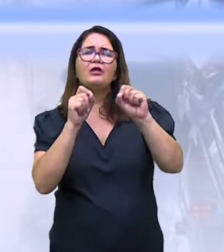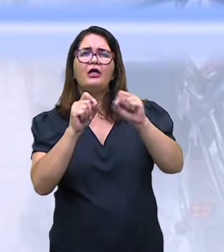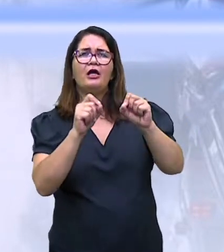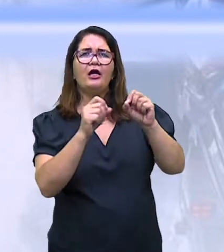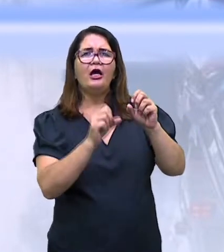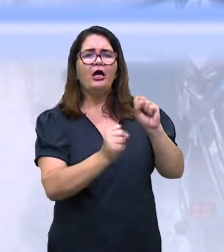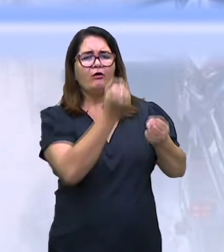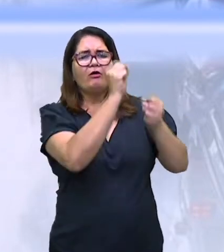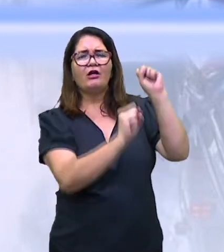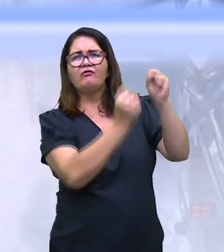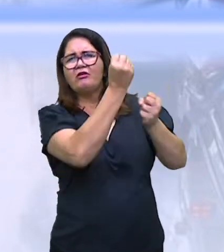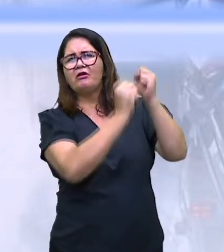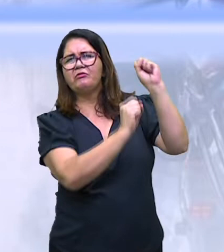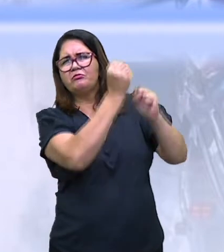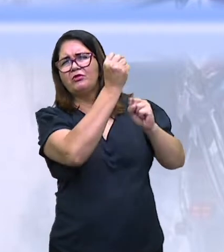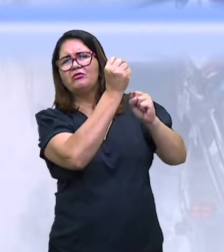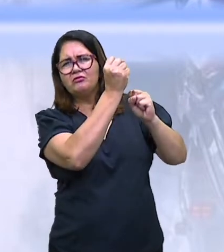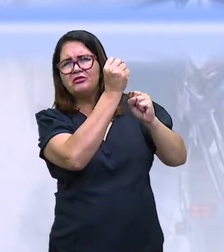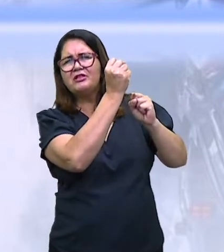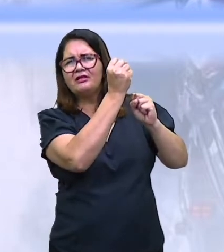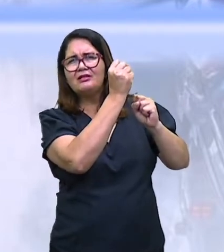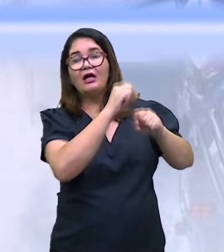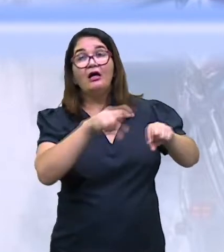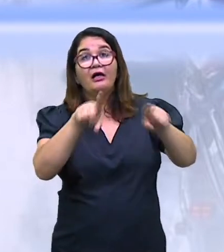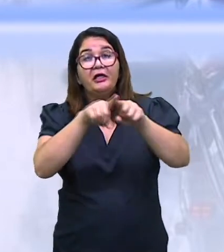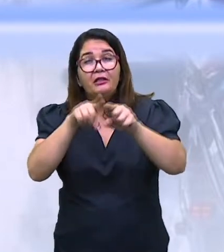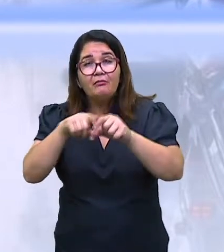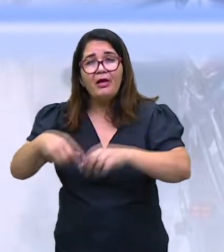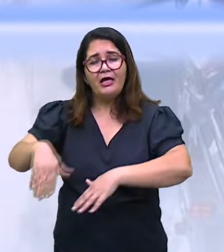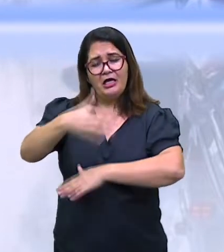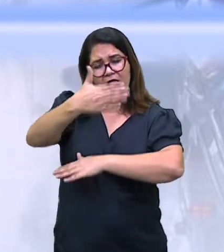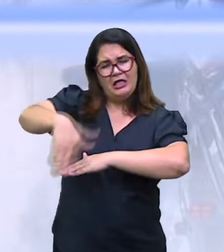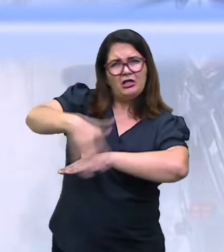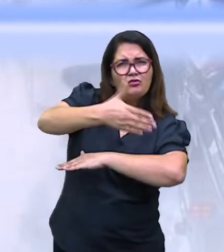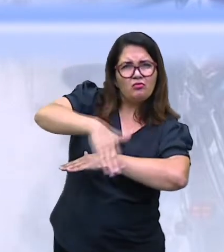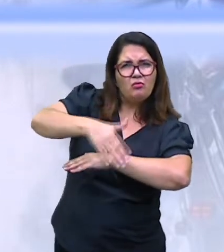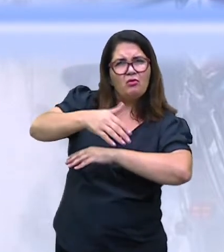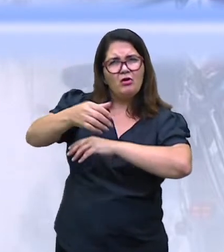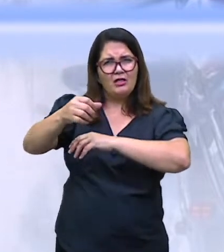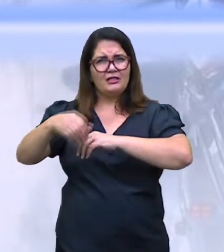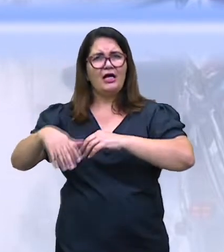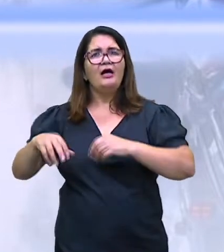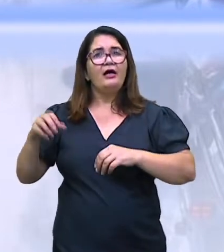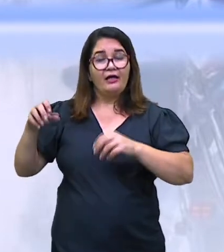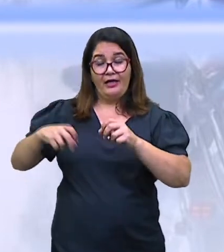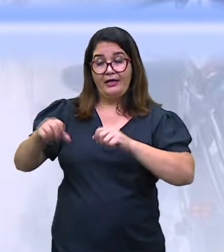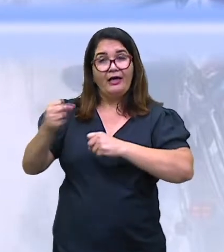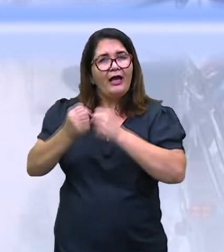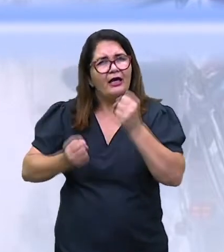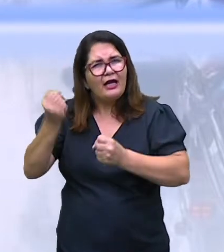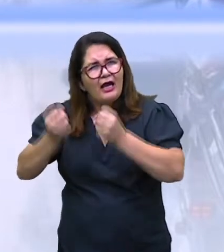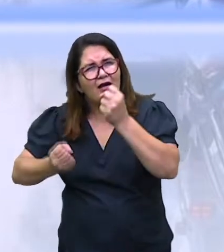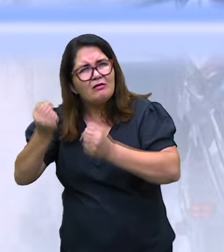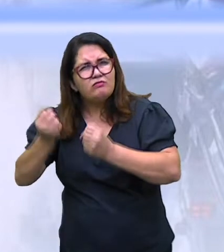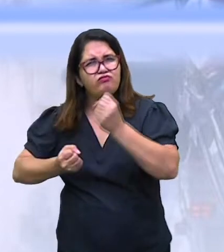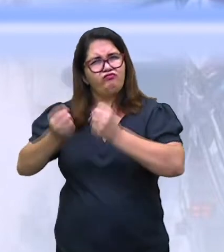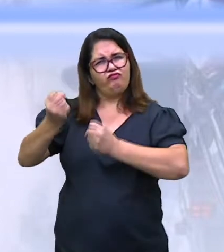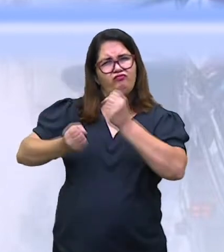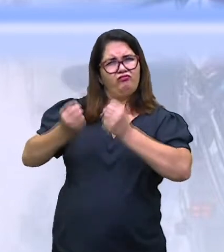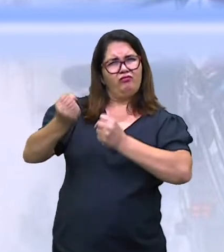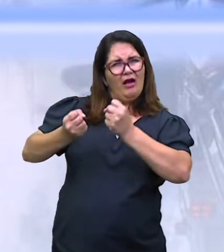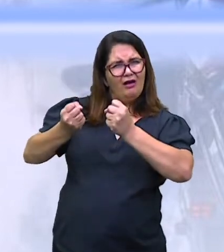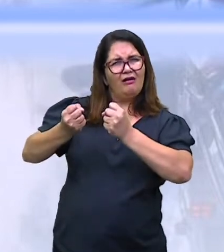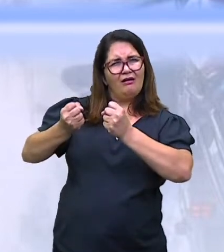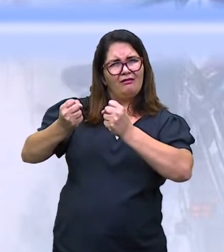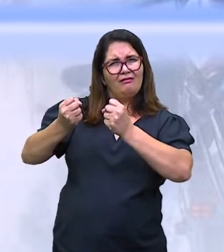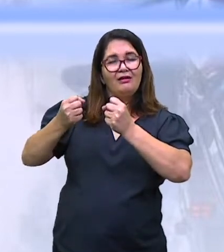veículos, evitando-se que vários veículos vão para as ruas, fazendo a carona social. Um colega que